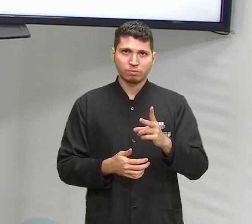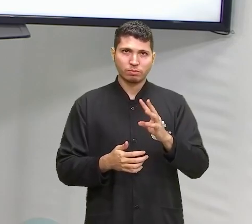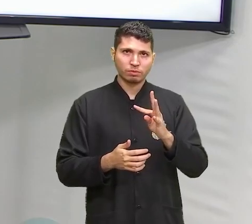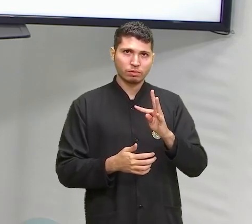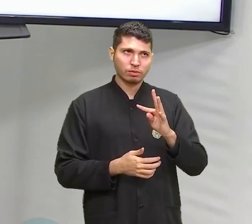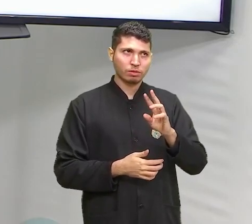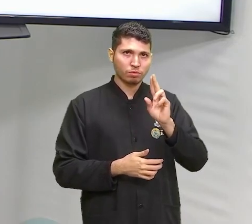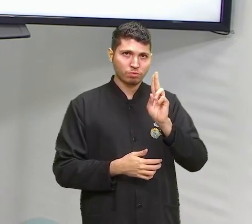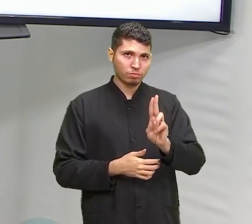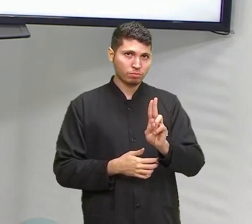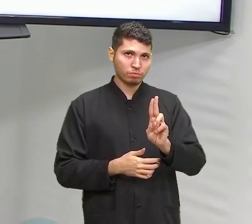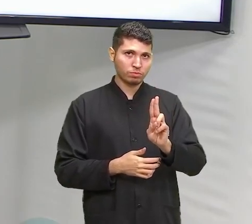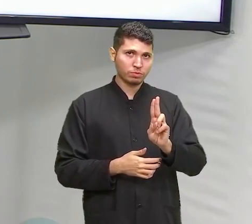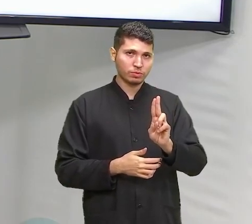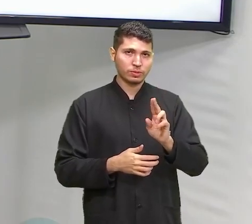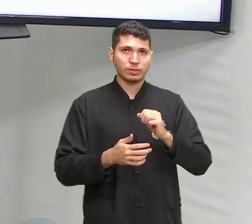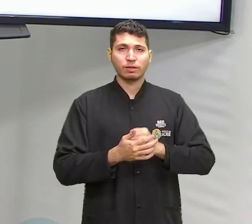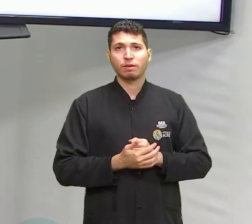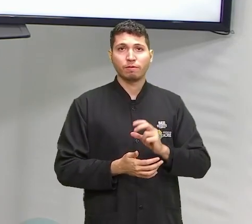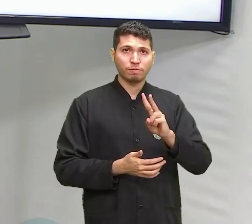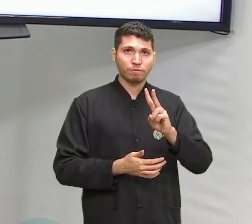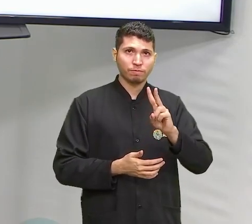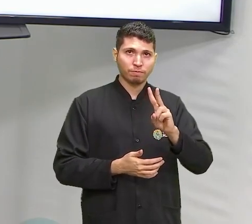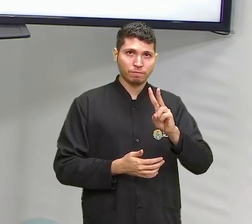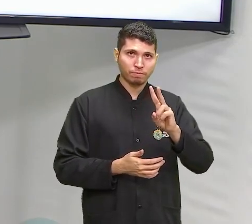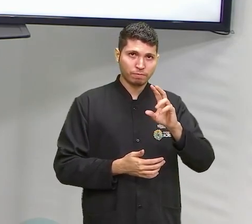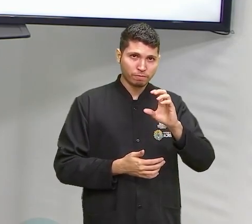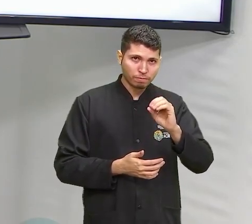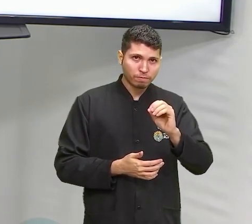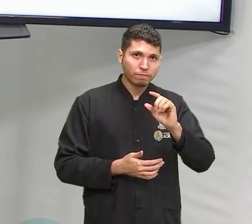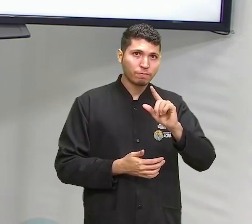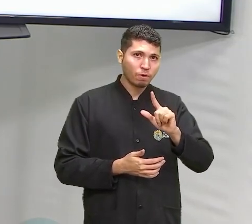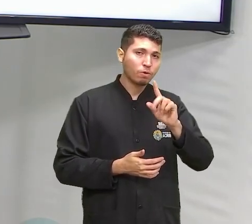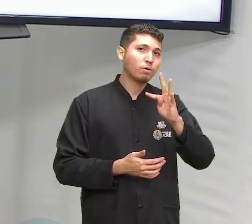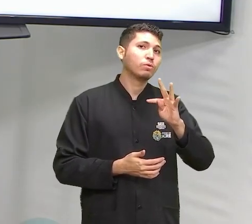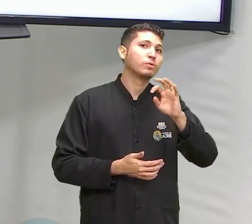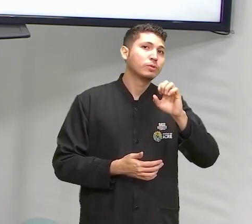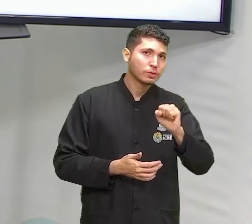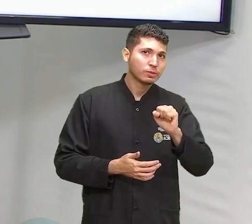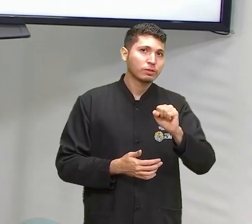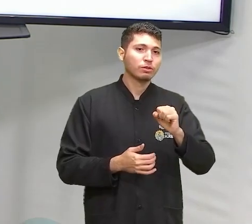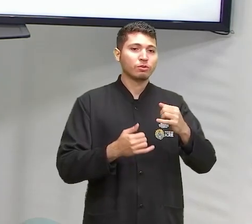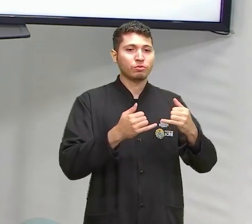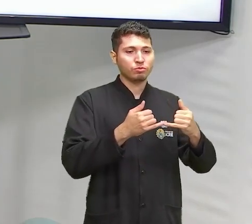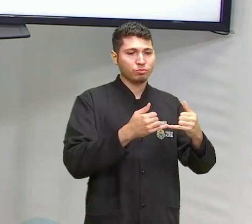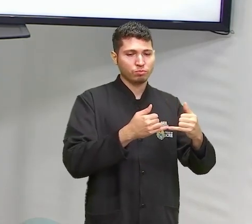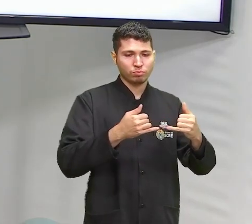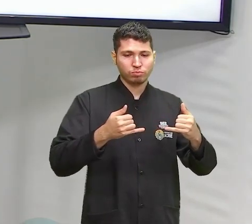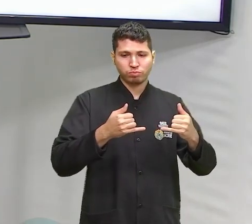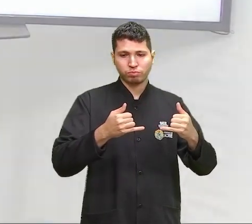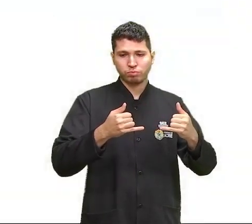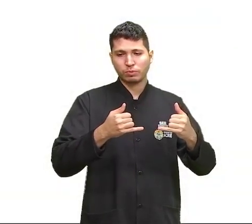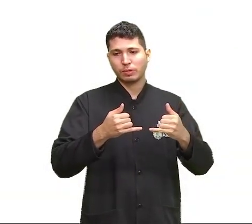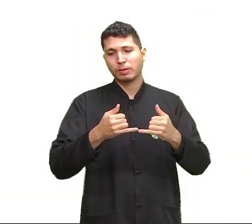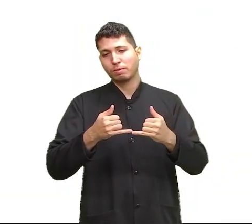tensão, voltagem, vai ser o quê? Vai ser variável de um resistor para o outro. Então, bora lá.